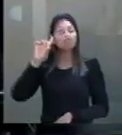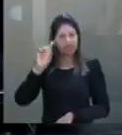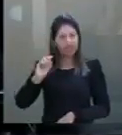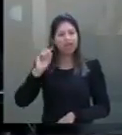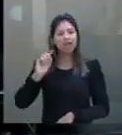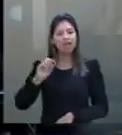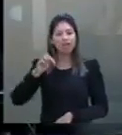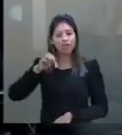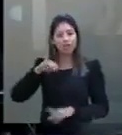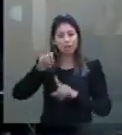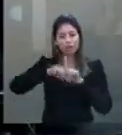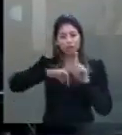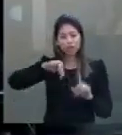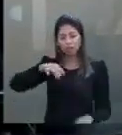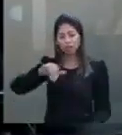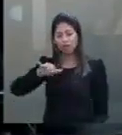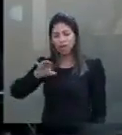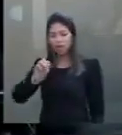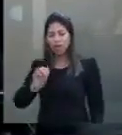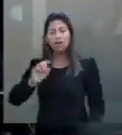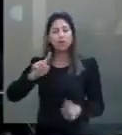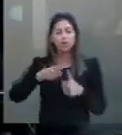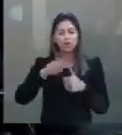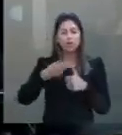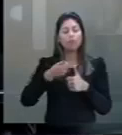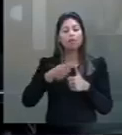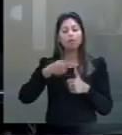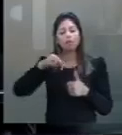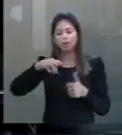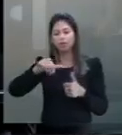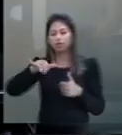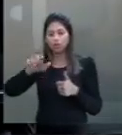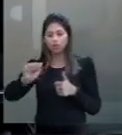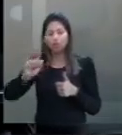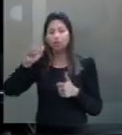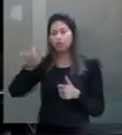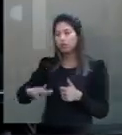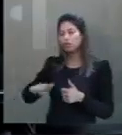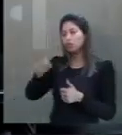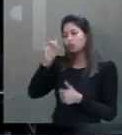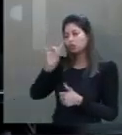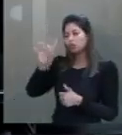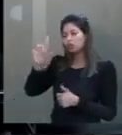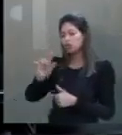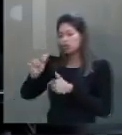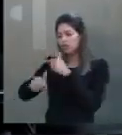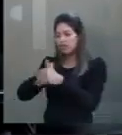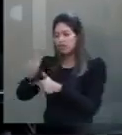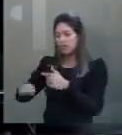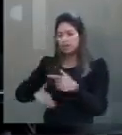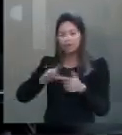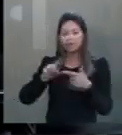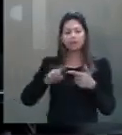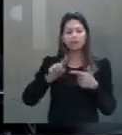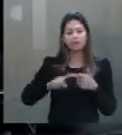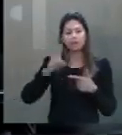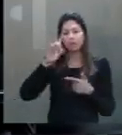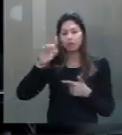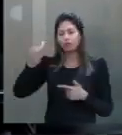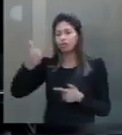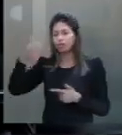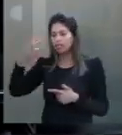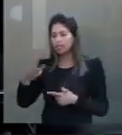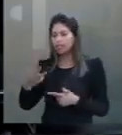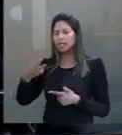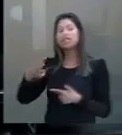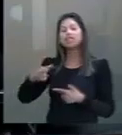que já falei. 1º de maio, Dia do Trabalhador e da Trabalhadora. 13 de maio, lembramos a Lei